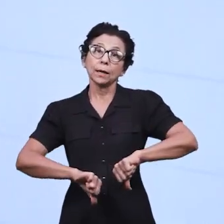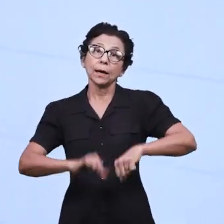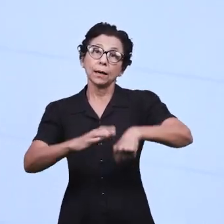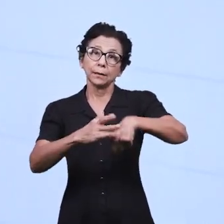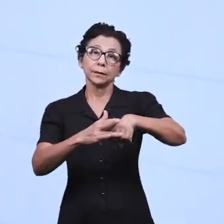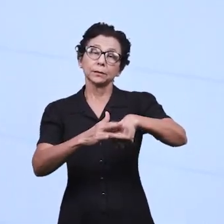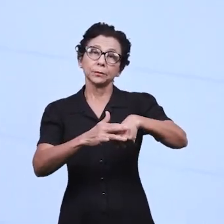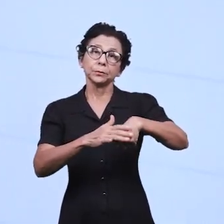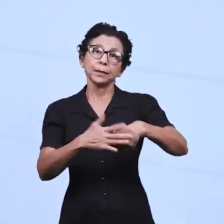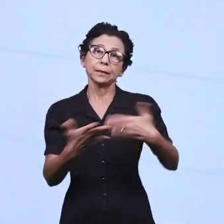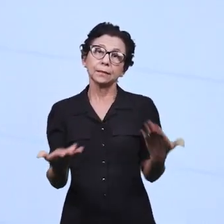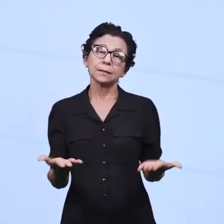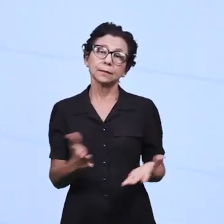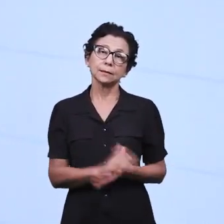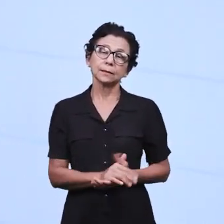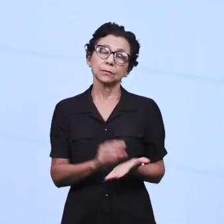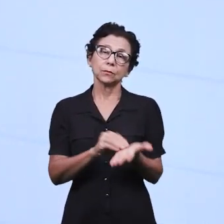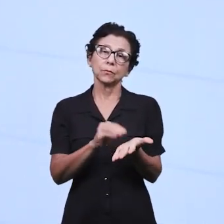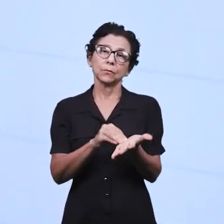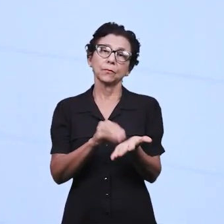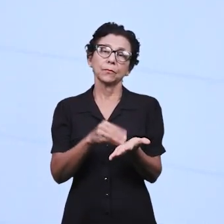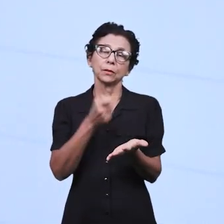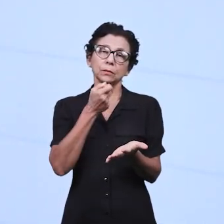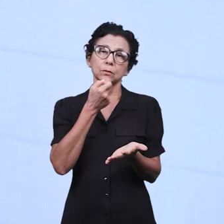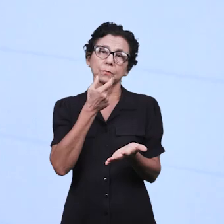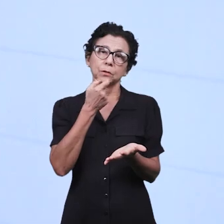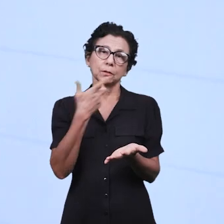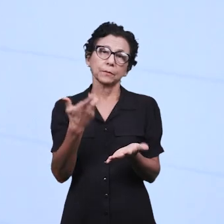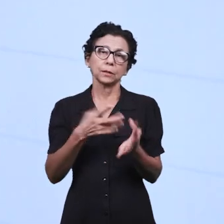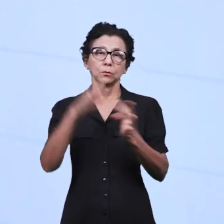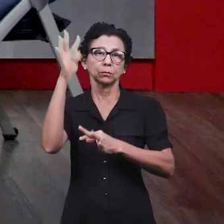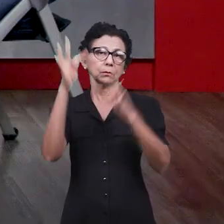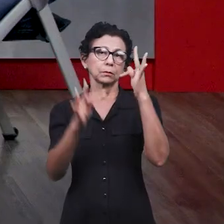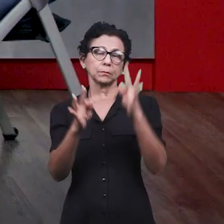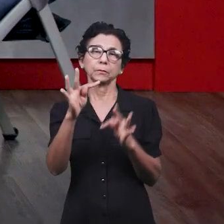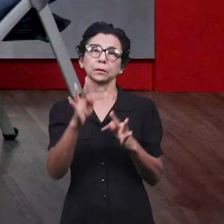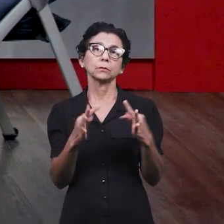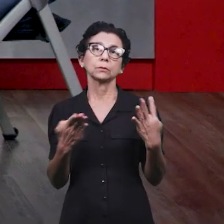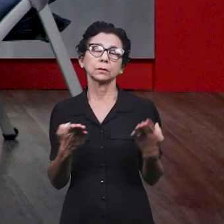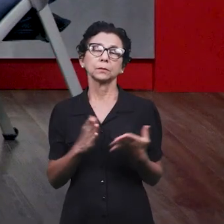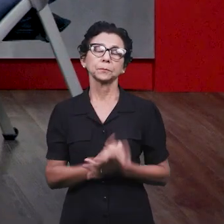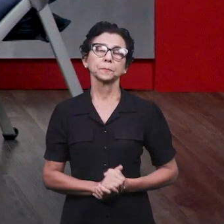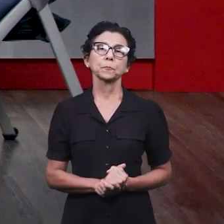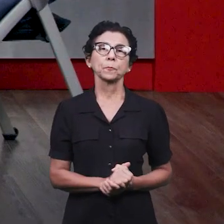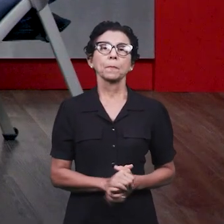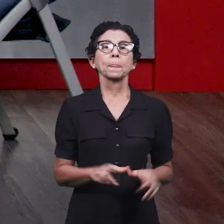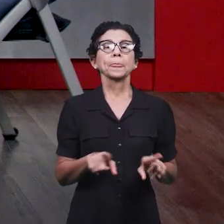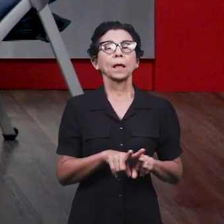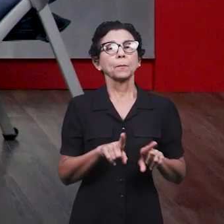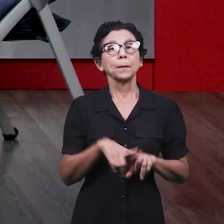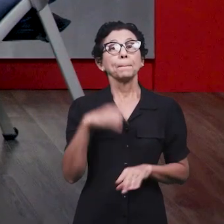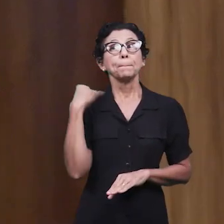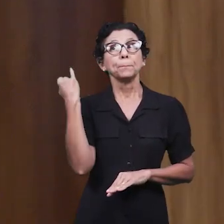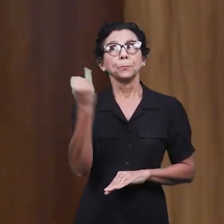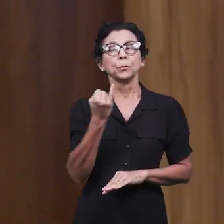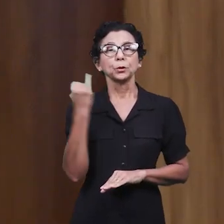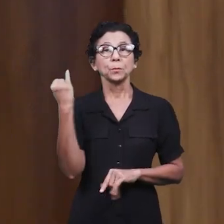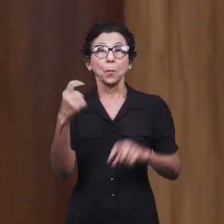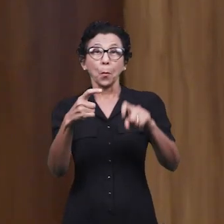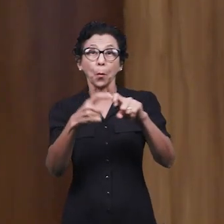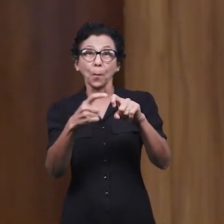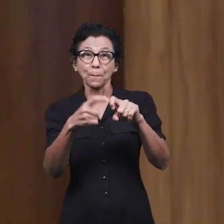passando, né, já com a doença grave por falta de medicamento ou tratamento. Agora é importante que a pessoa tenha também um laudo médico